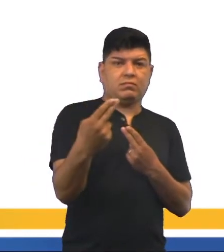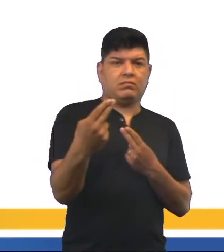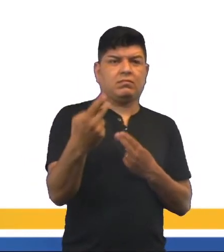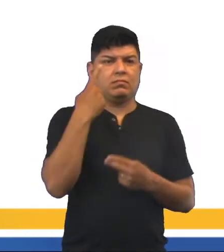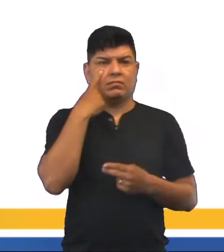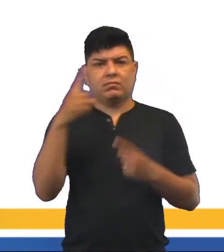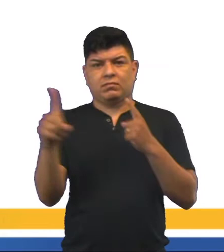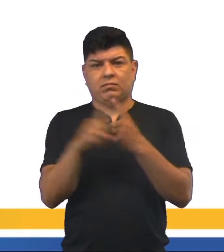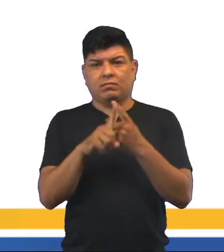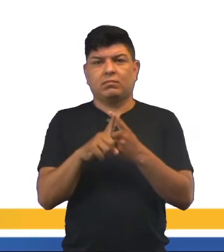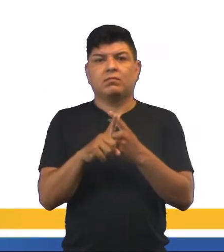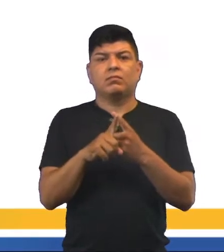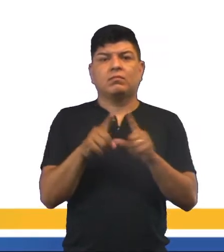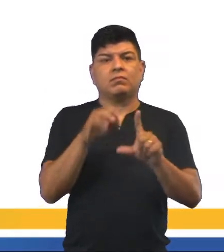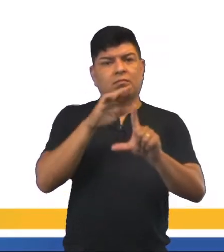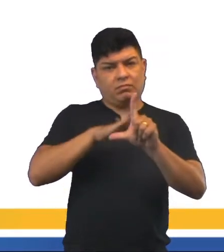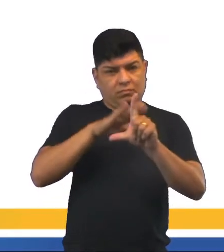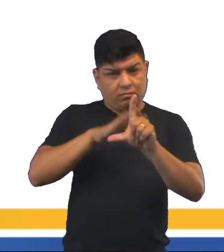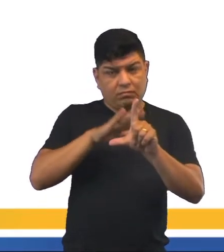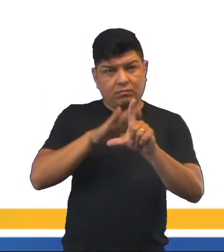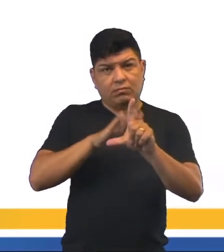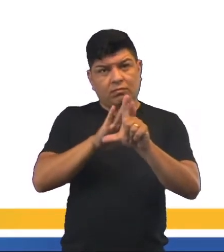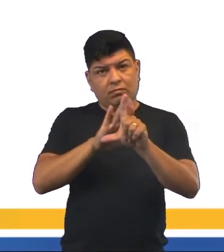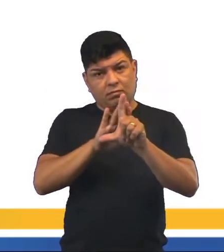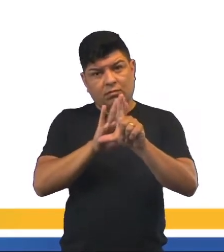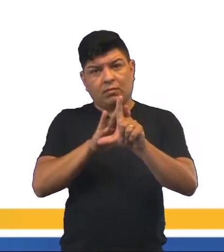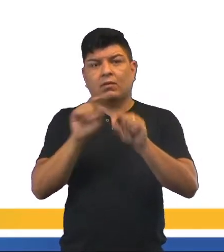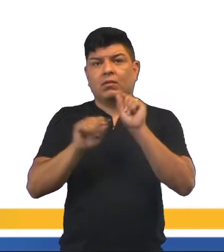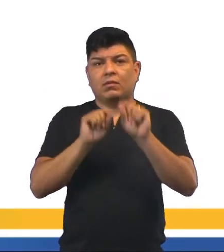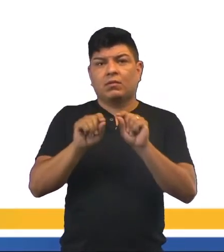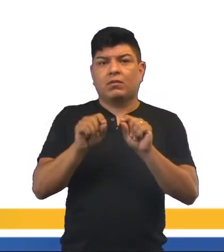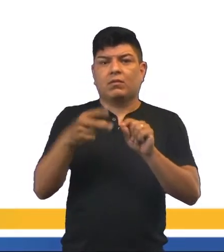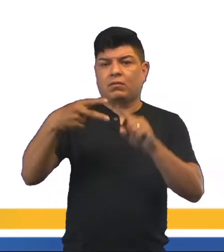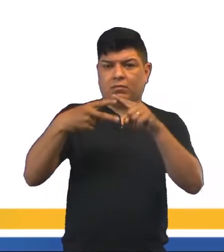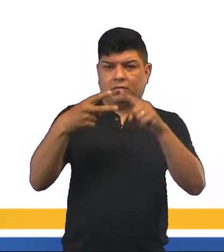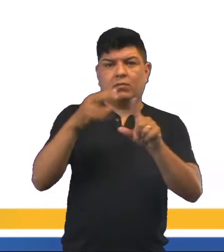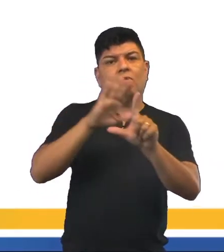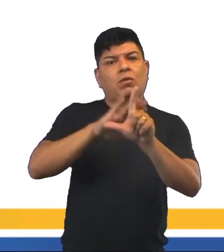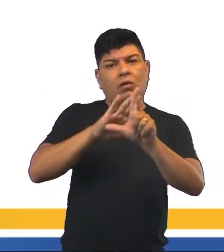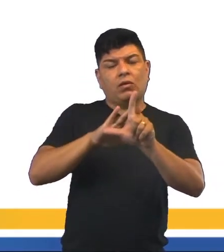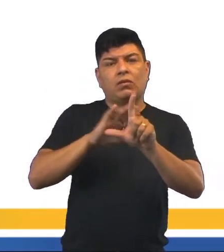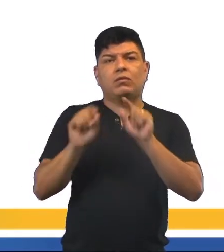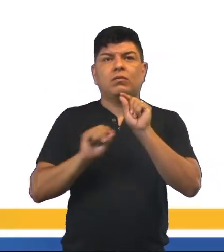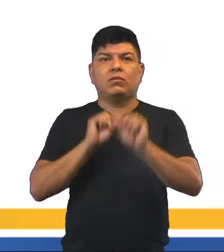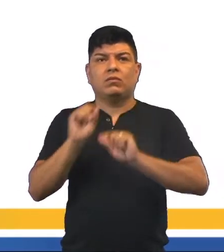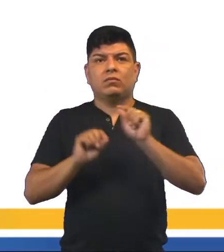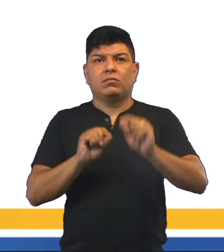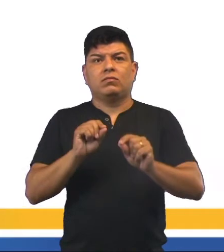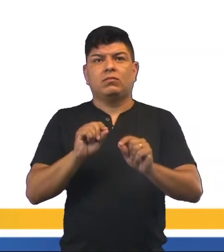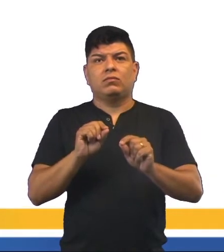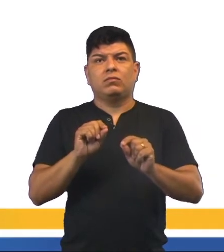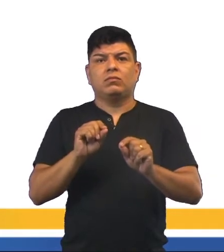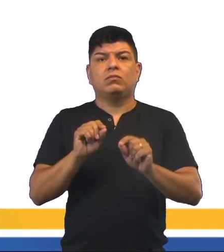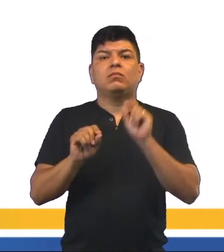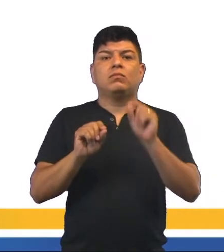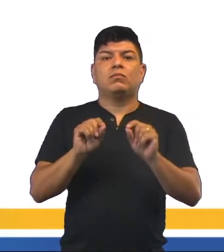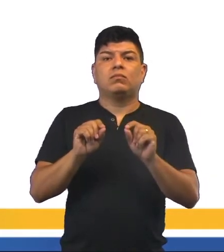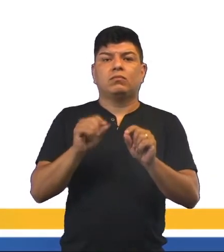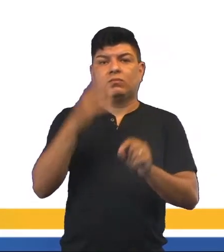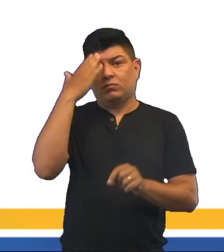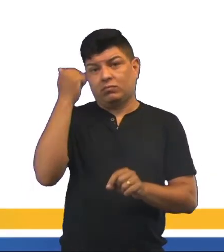que nós encontramos dos lados, né, quando eu faço a razão entre dois lados? Então, o que eu posso concluir daqui em relação ao perímetro,